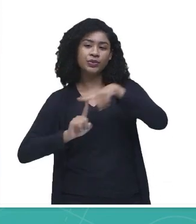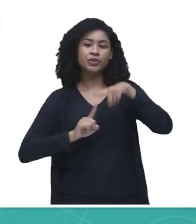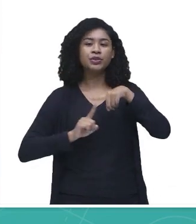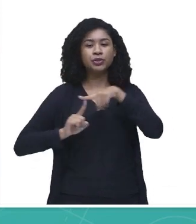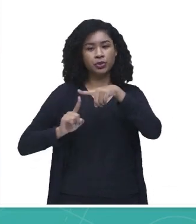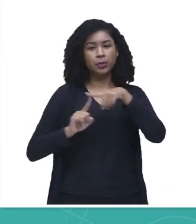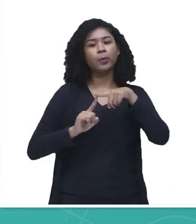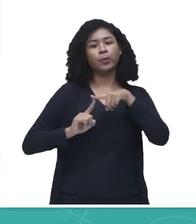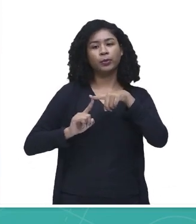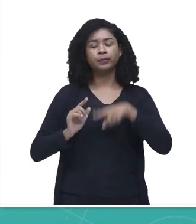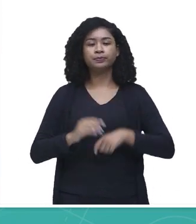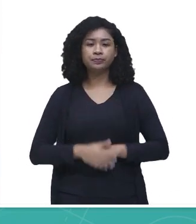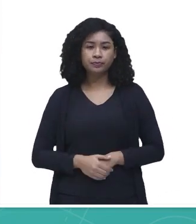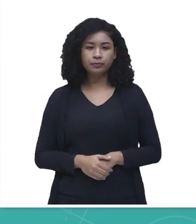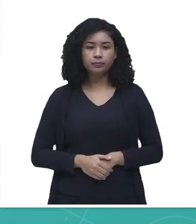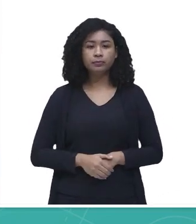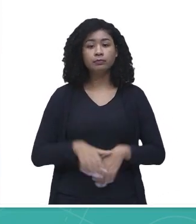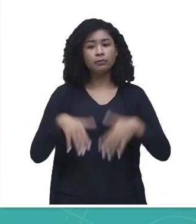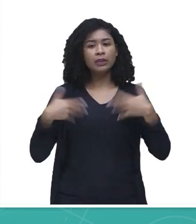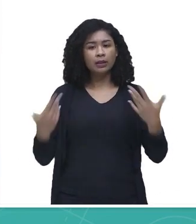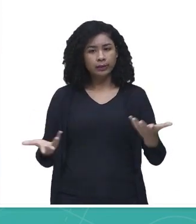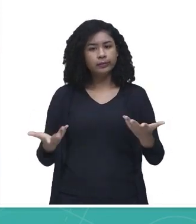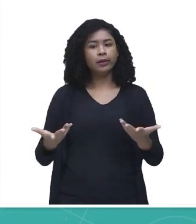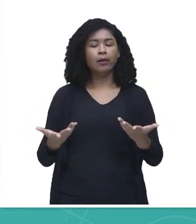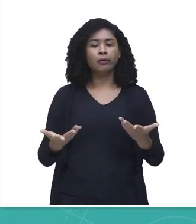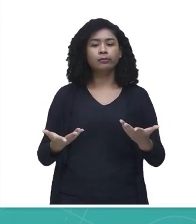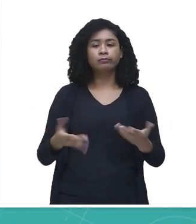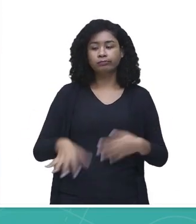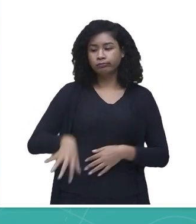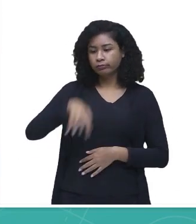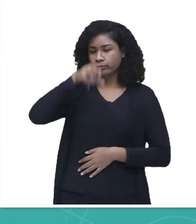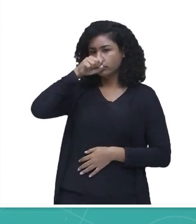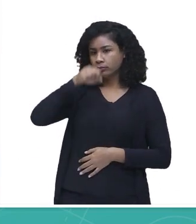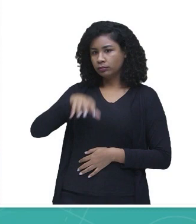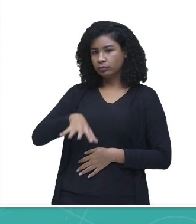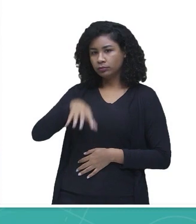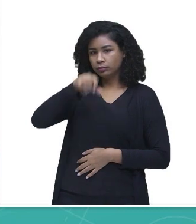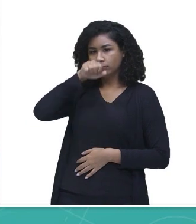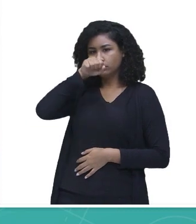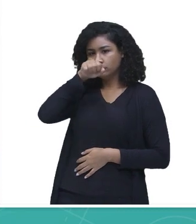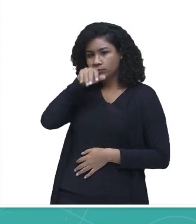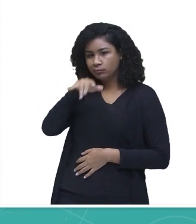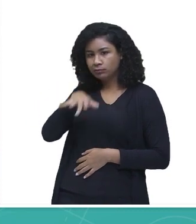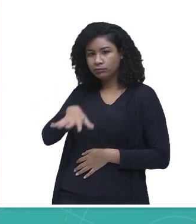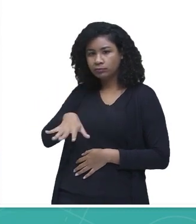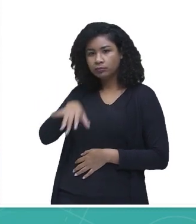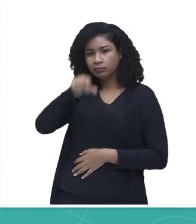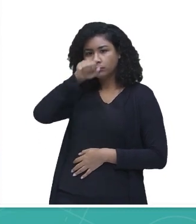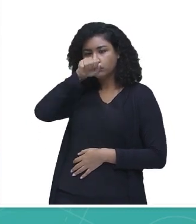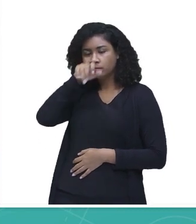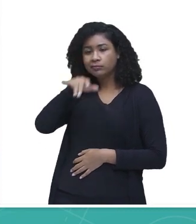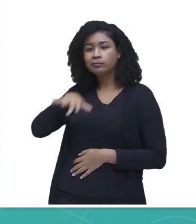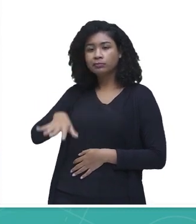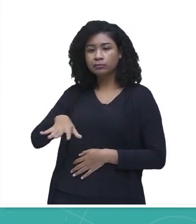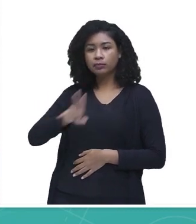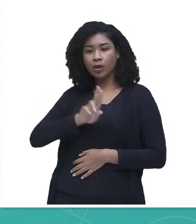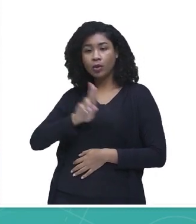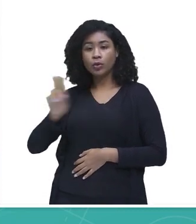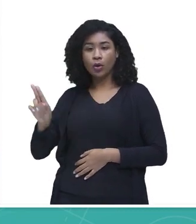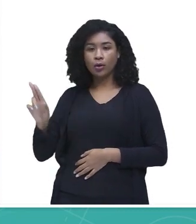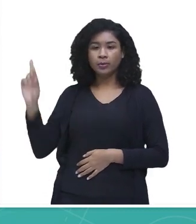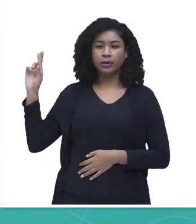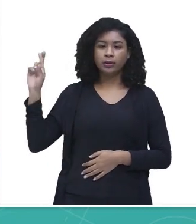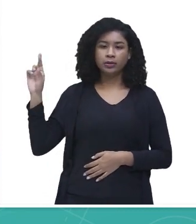bom? Então, a troca gasosa realizada entre o ser vivo e o ambiente é chamada de respiração, tá